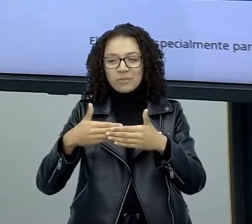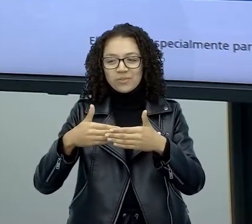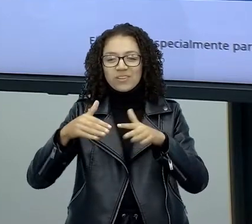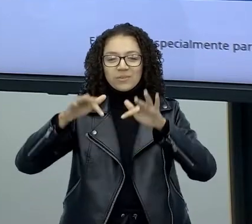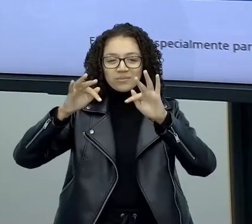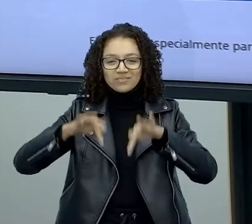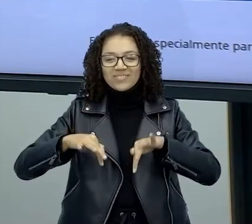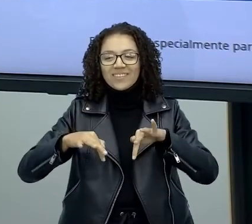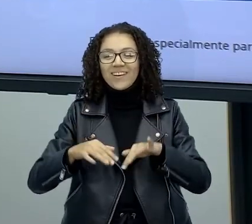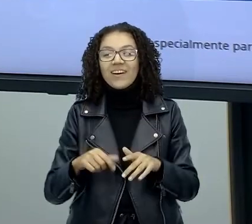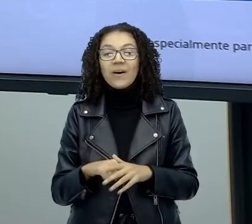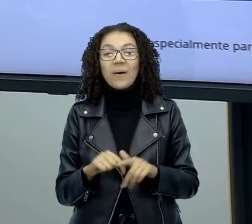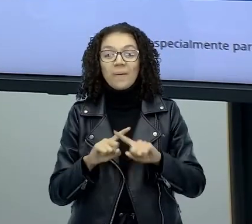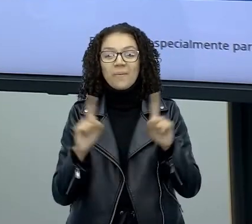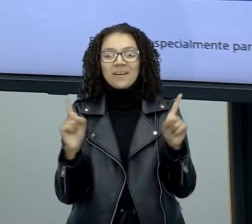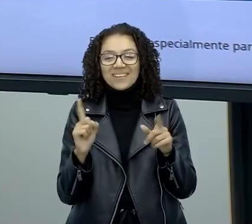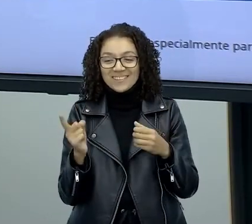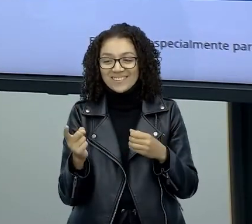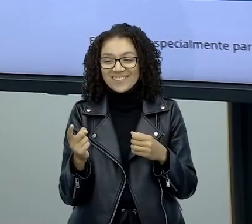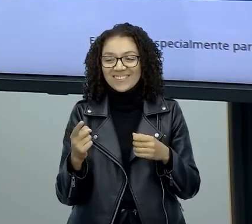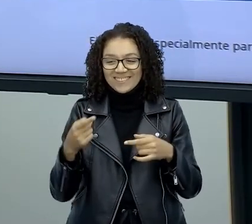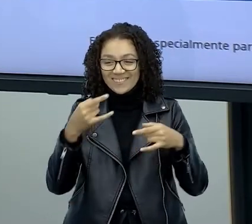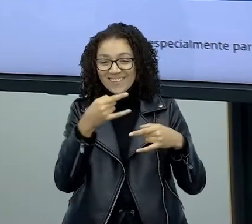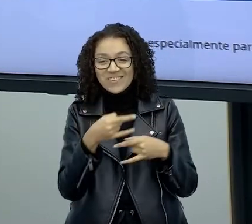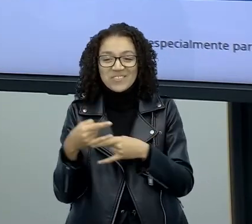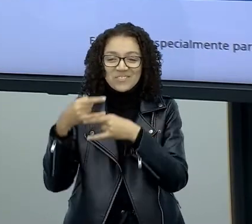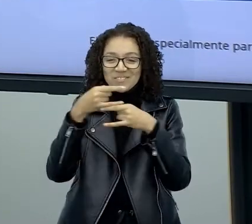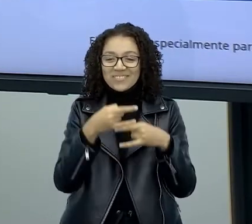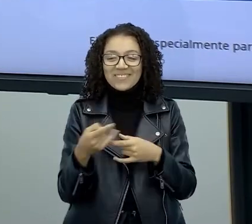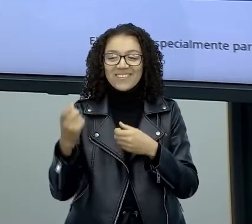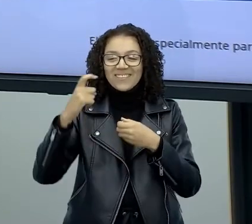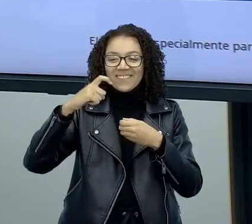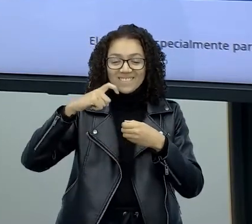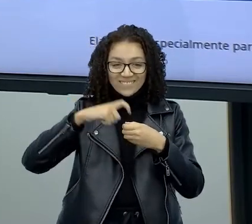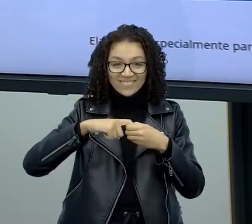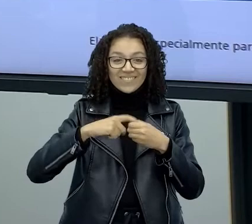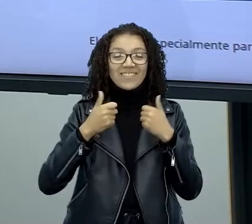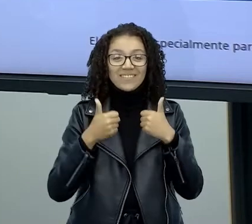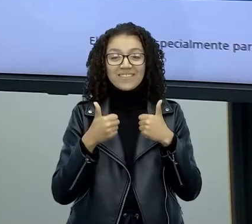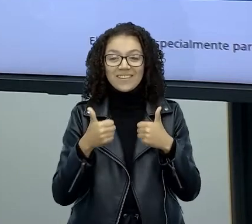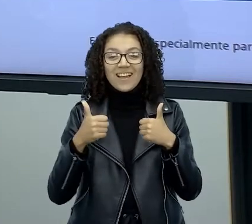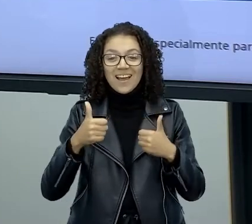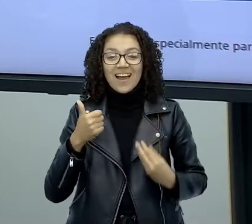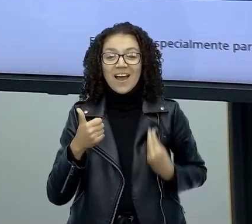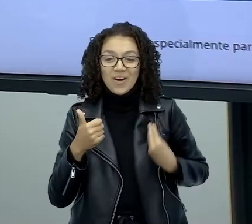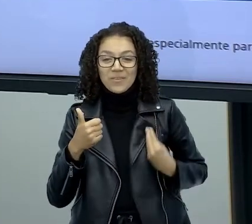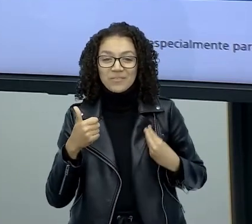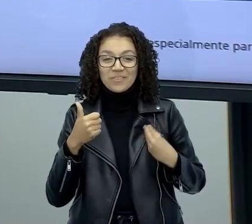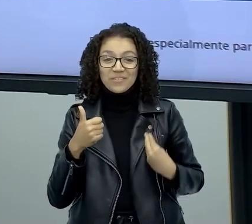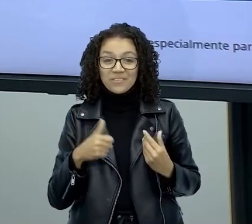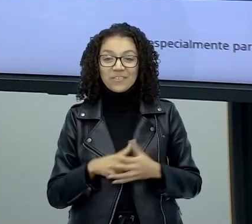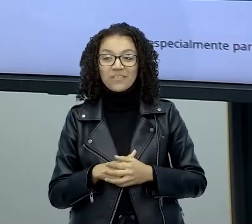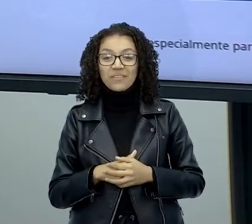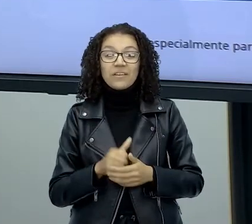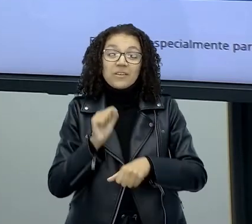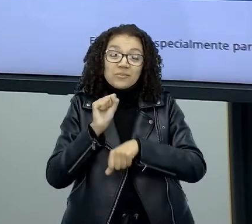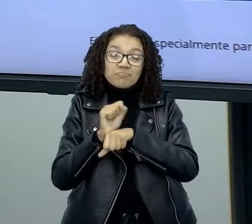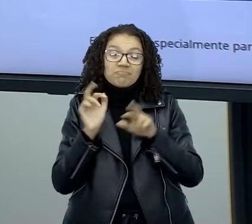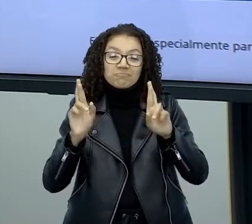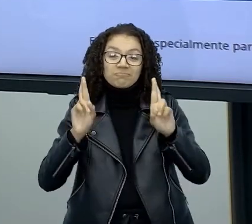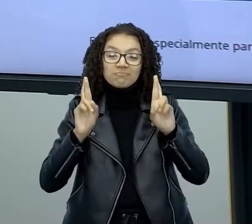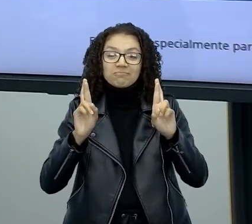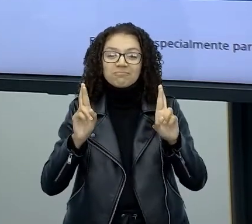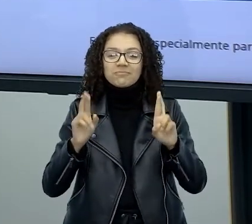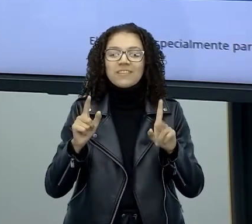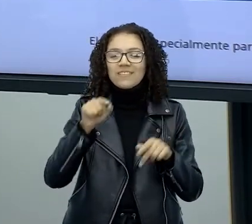mas eu volto para interagir com vocês ao vivo aqui E é isso, gente. Eu espero que vocês tenham escolhido aí